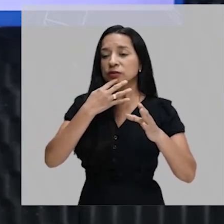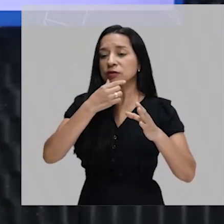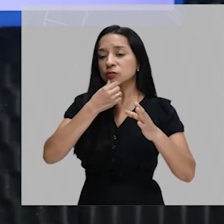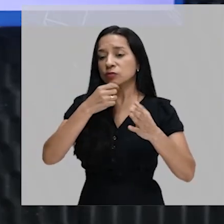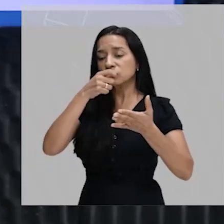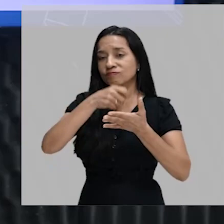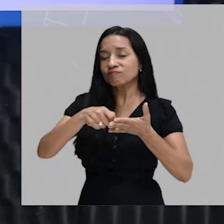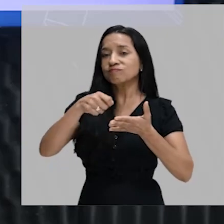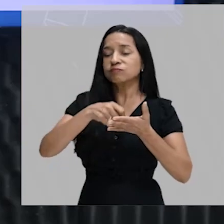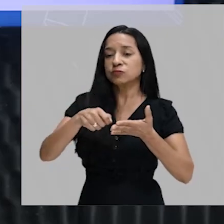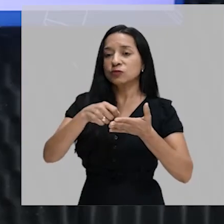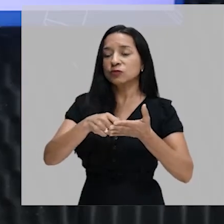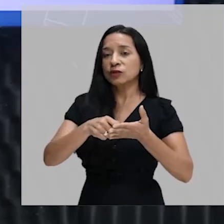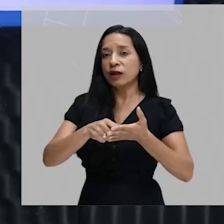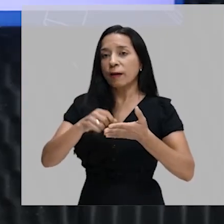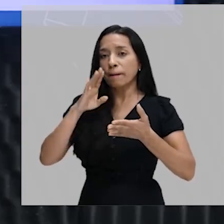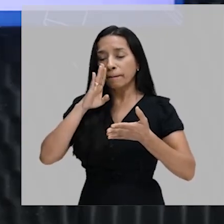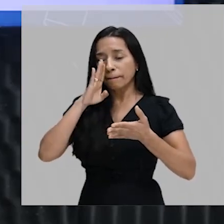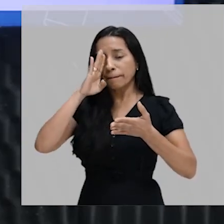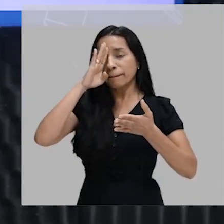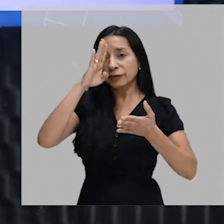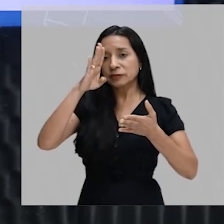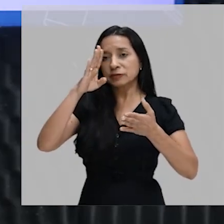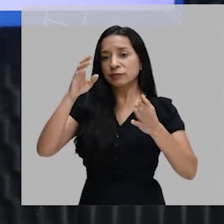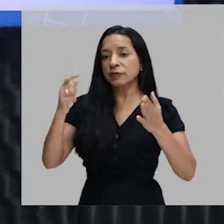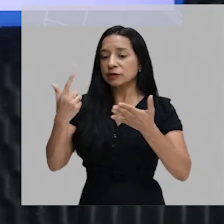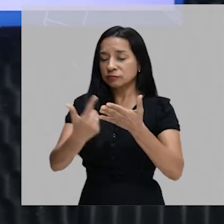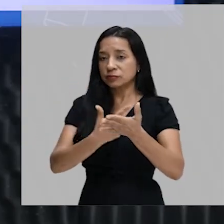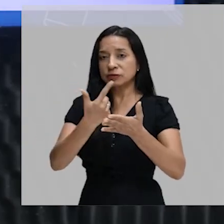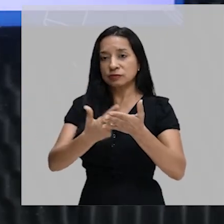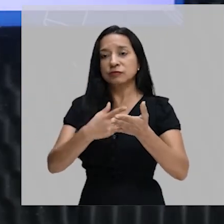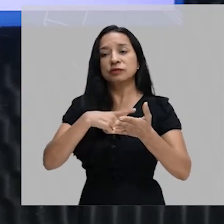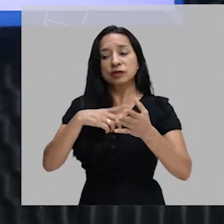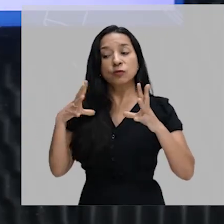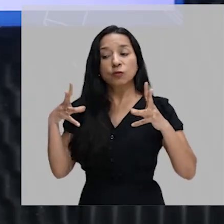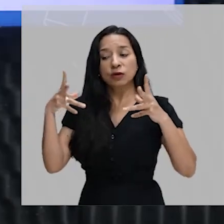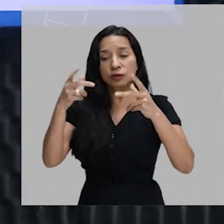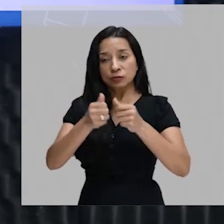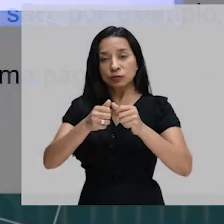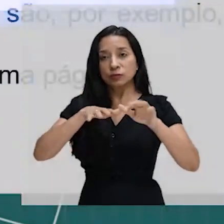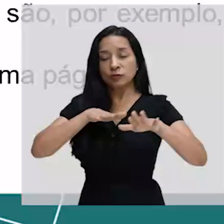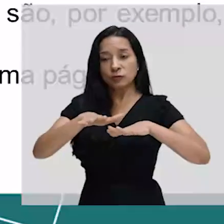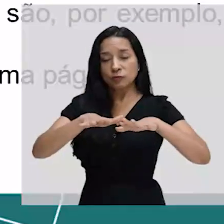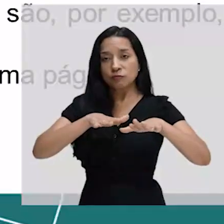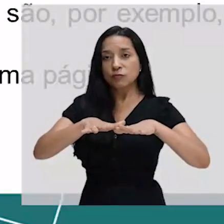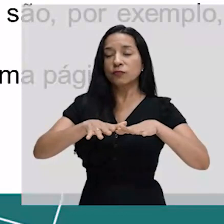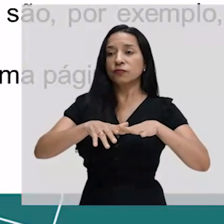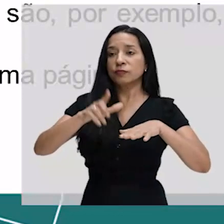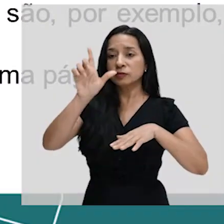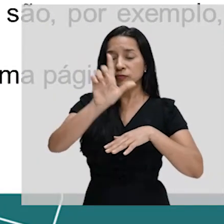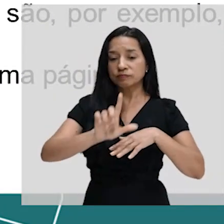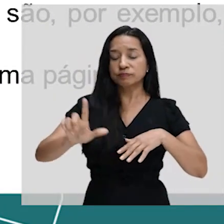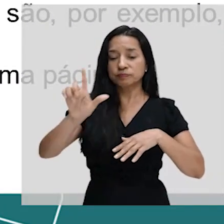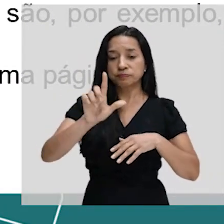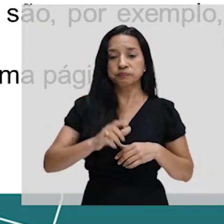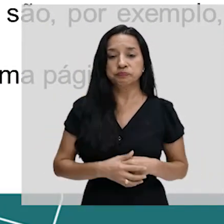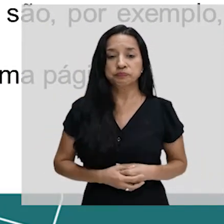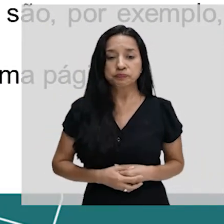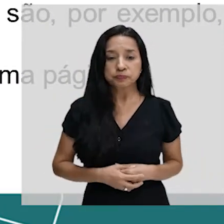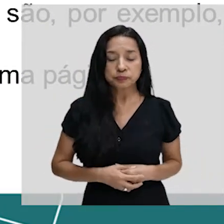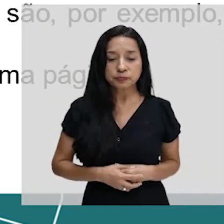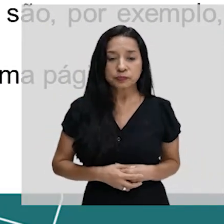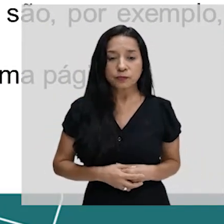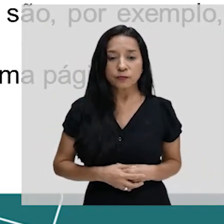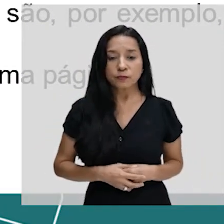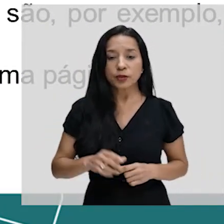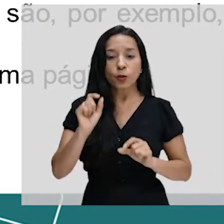e as principais obras, você tem um resumo daquele movimento literário, ok? O que é,